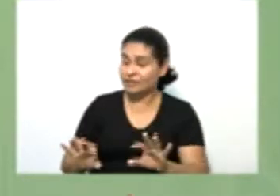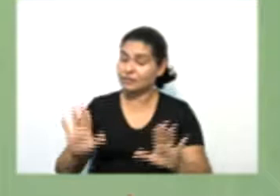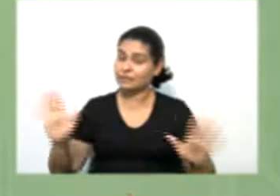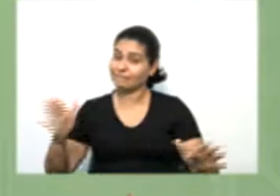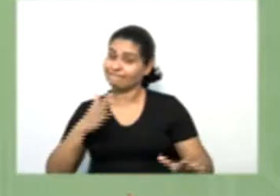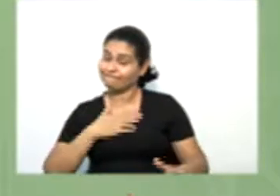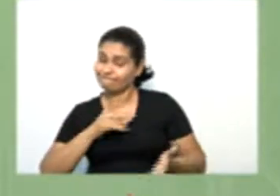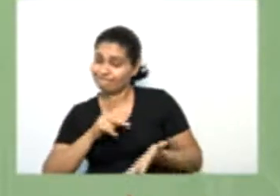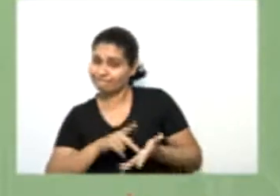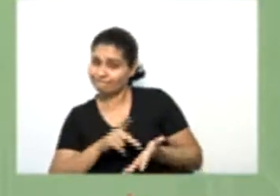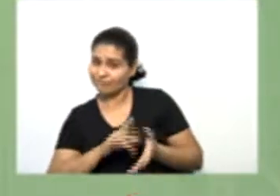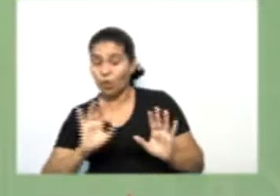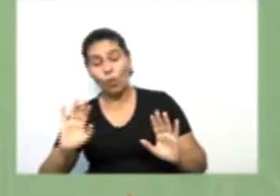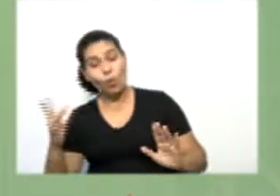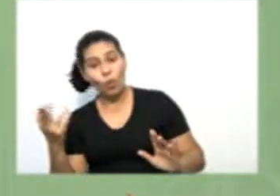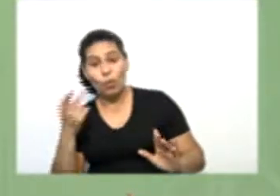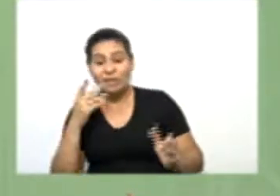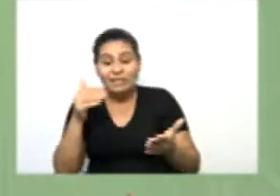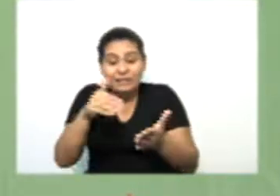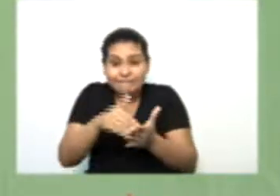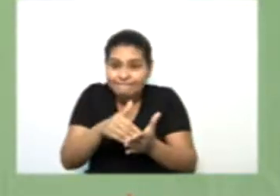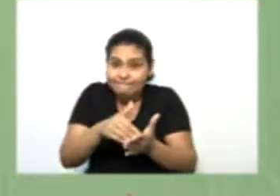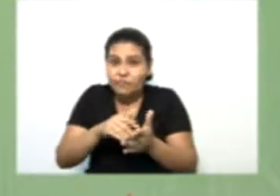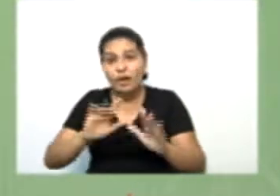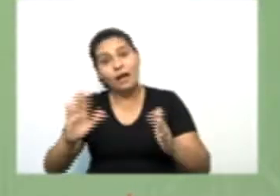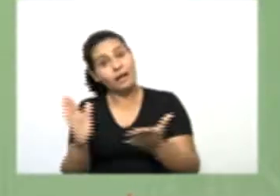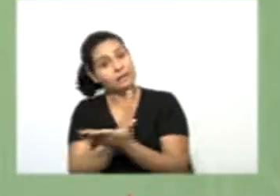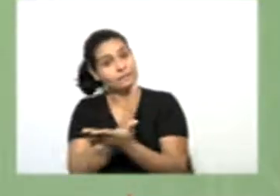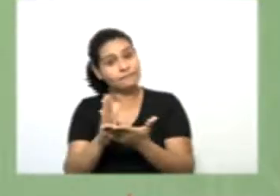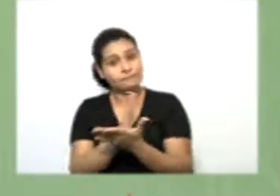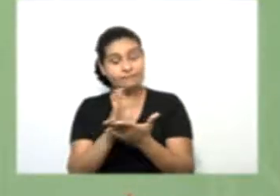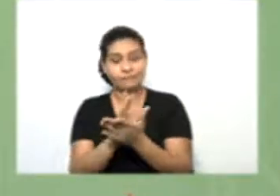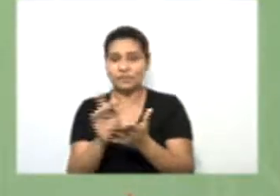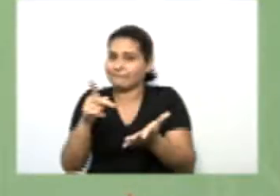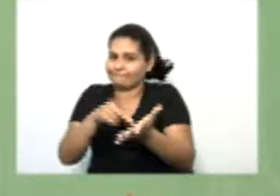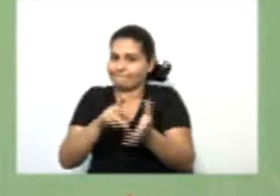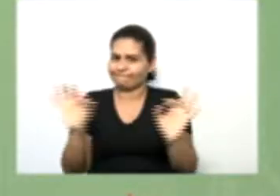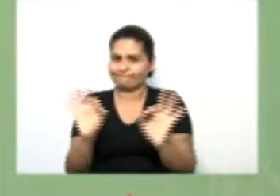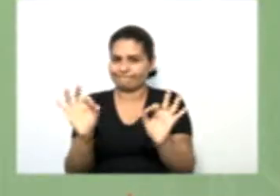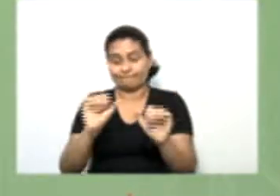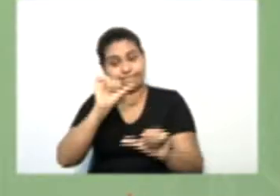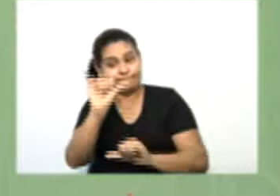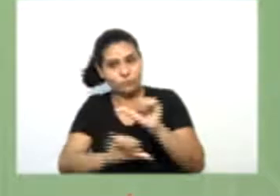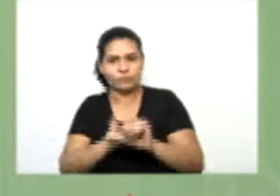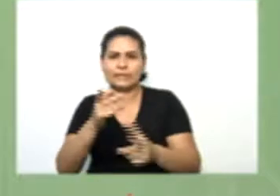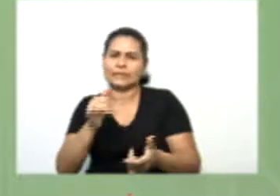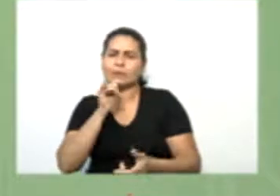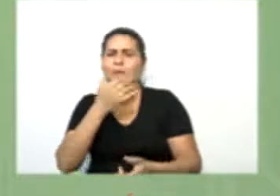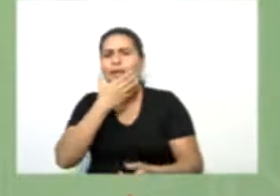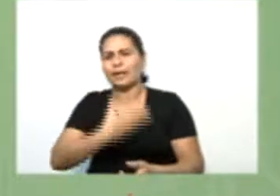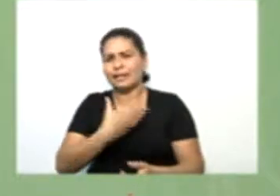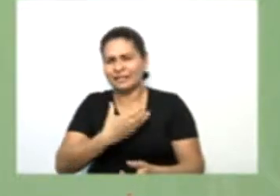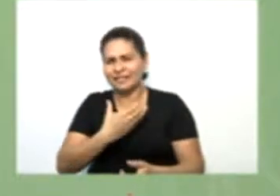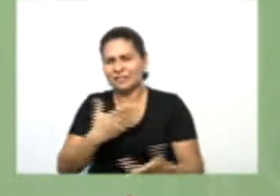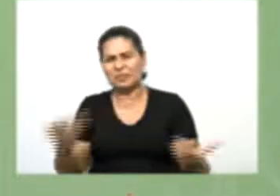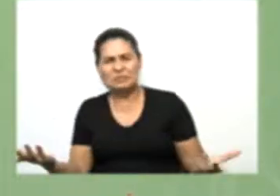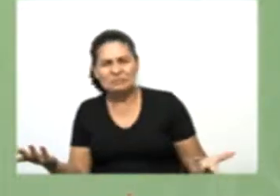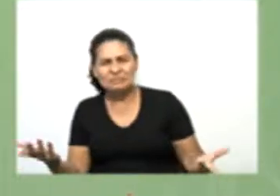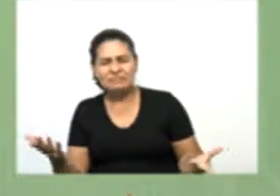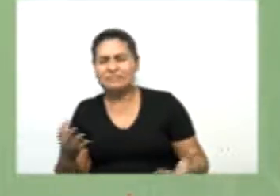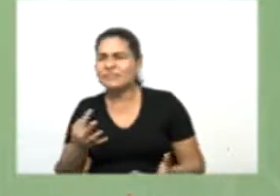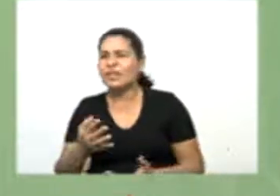existem verdades que são verdades até certo momento. E, de repente, elas não são mais verdades, como, por exemplo, o Papai Noel. Vixe, Maria, será que